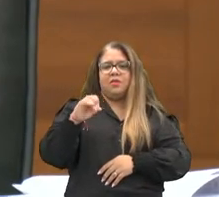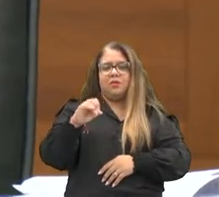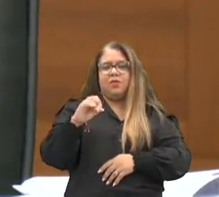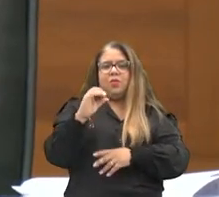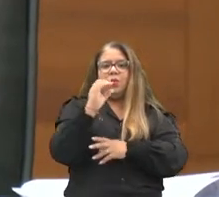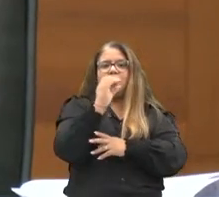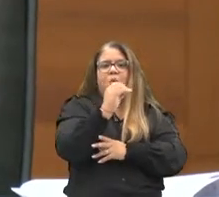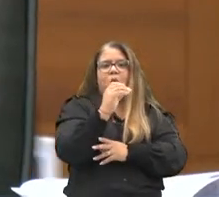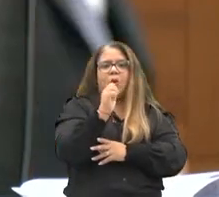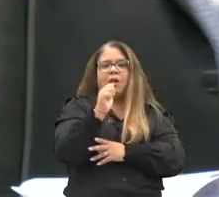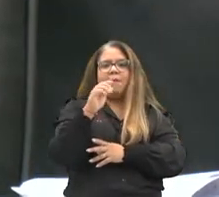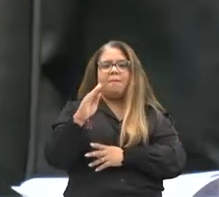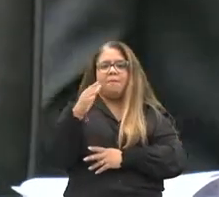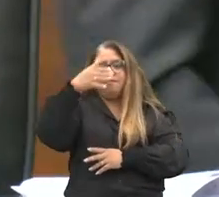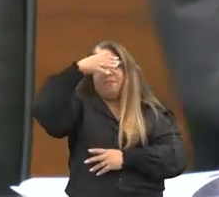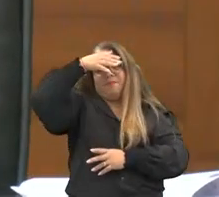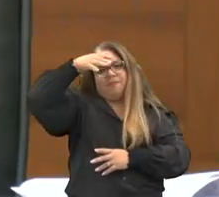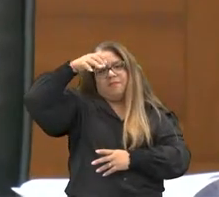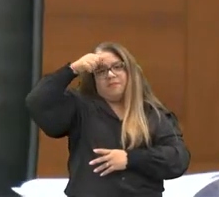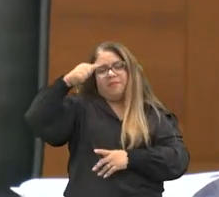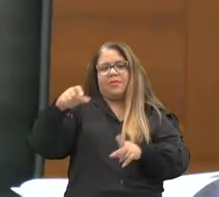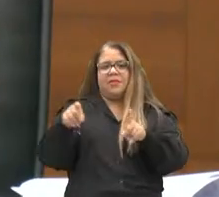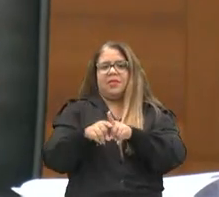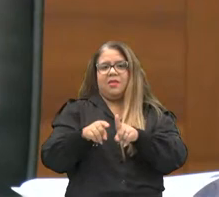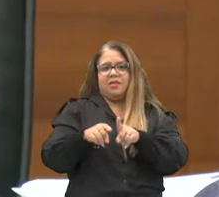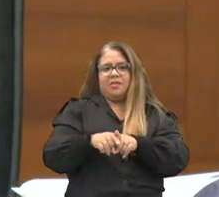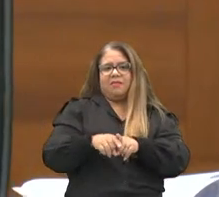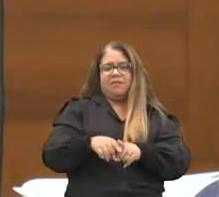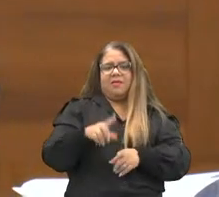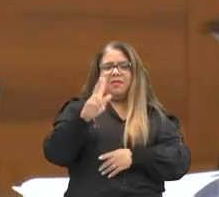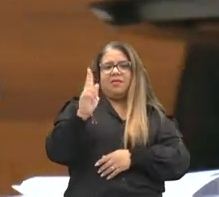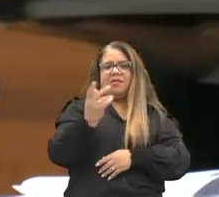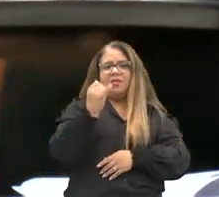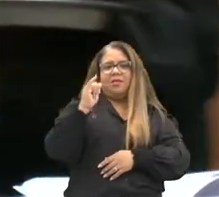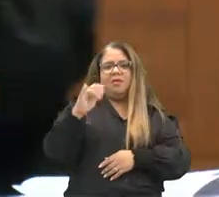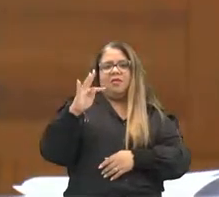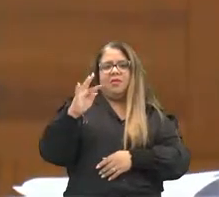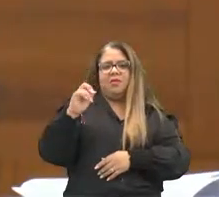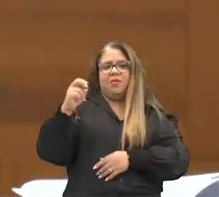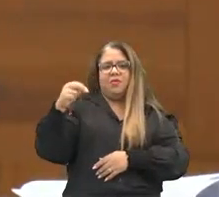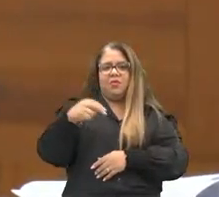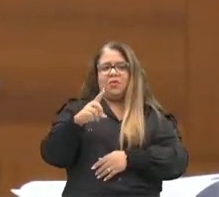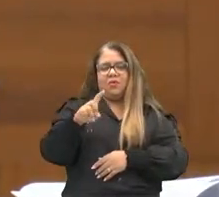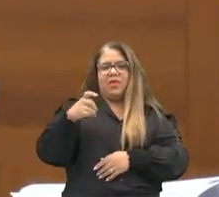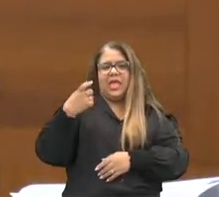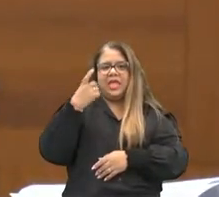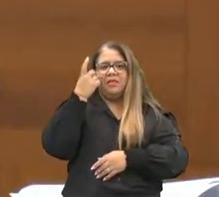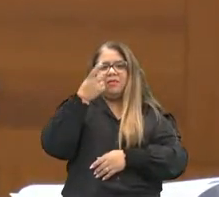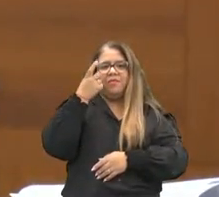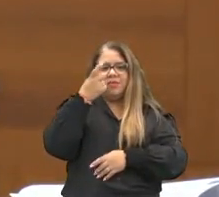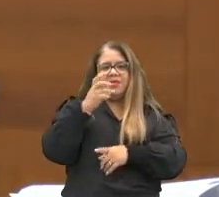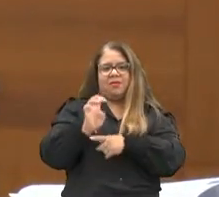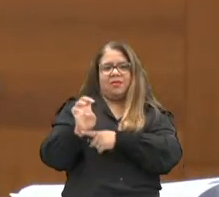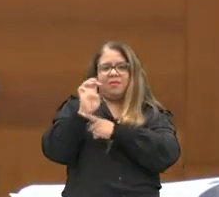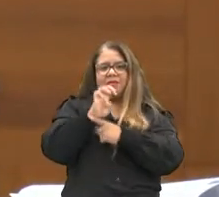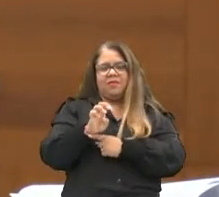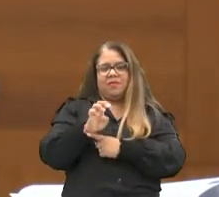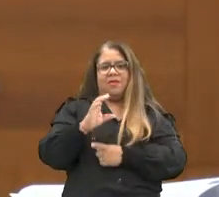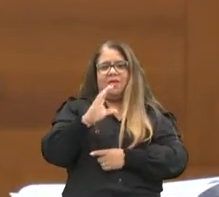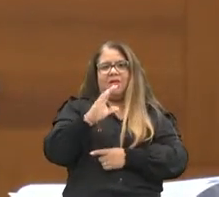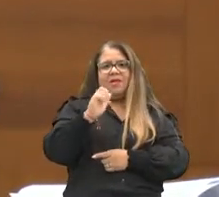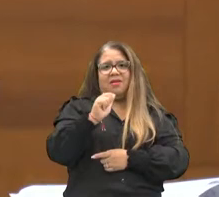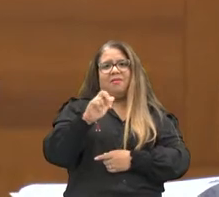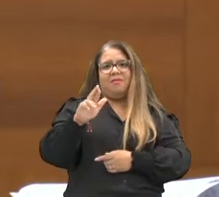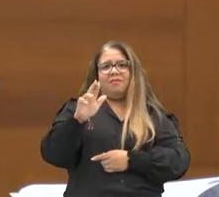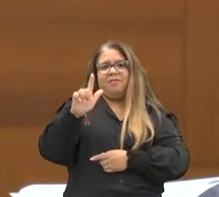Federal, do Dr. Hilton Campos, ex-deputado estadual, do Dr. Carlos Brito, ex-deputado estadual,